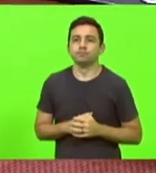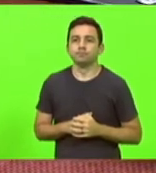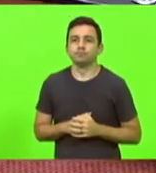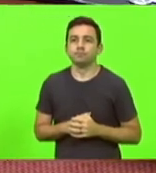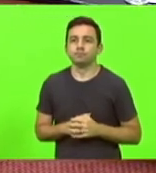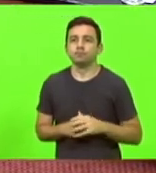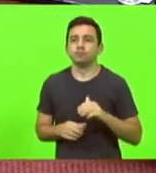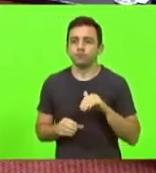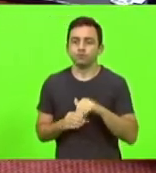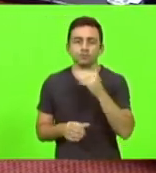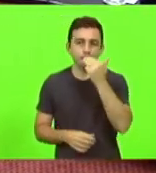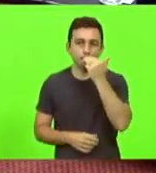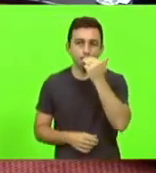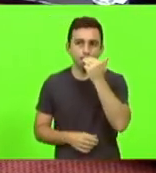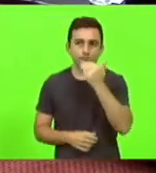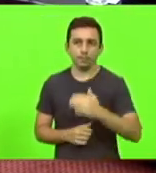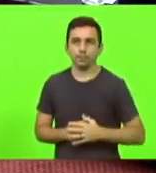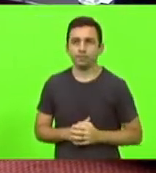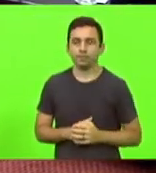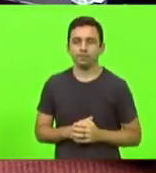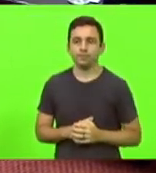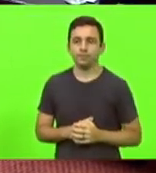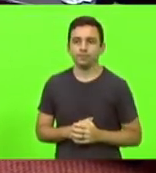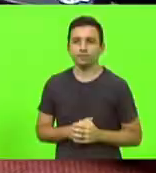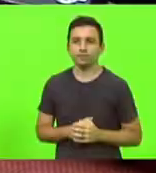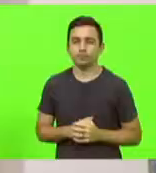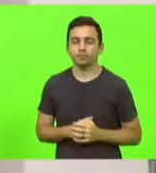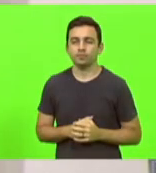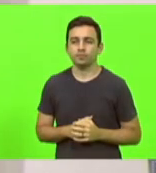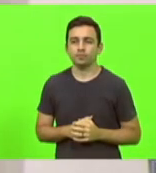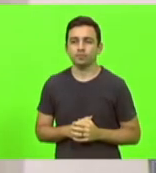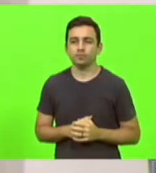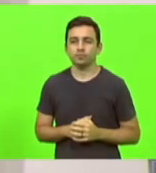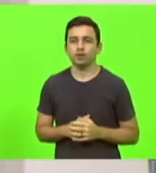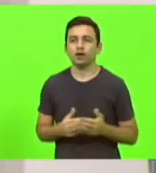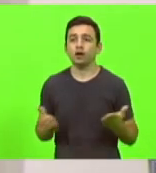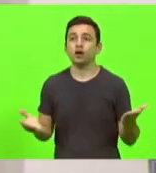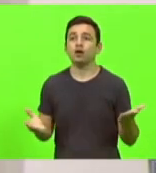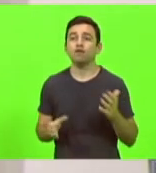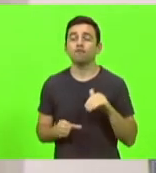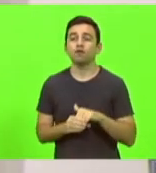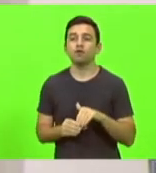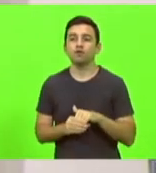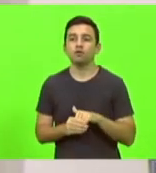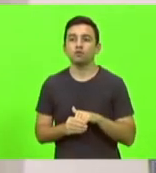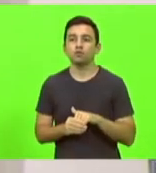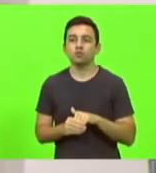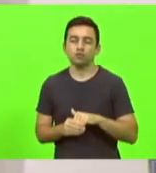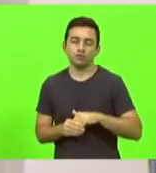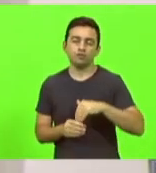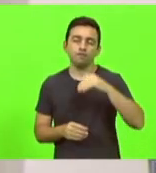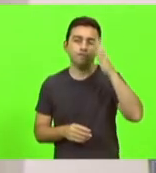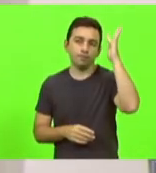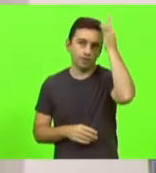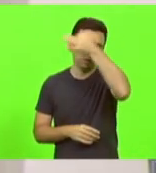Voto Moacir Sopelsa. Obrigado, deputado. Como vota o deputado Fabiano da